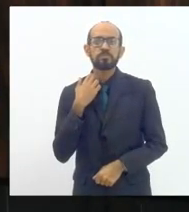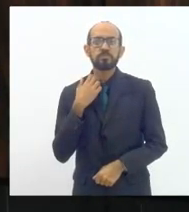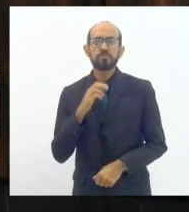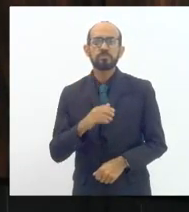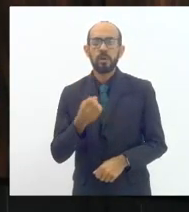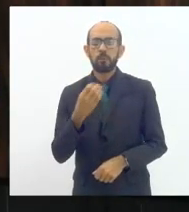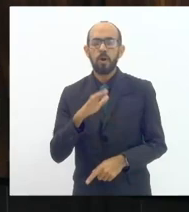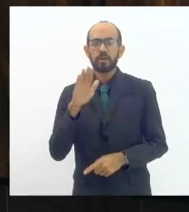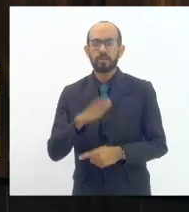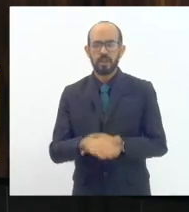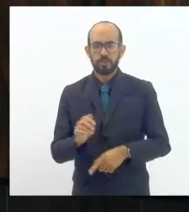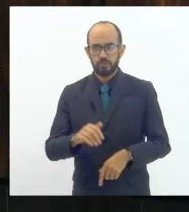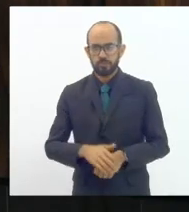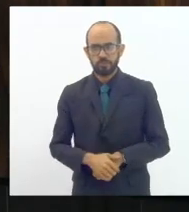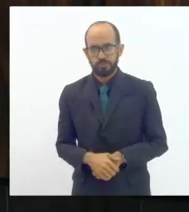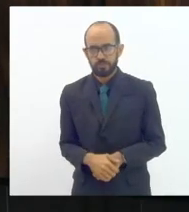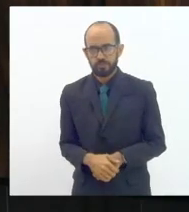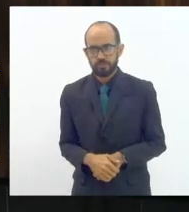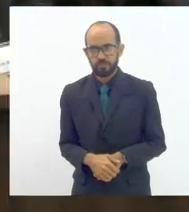Boa tarde.